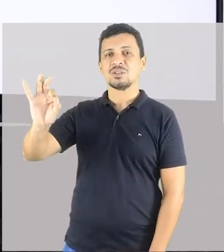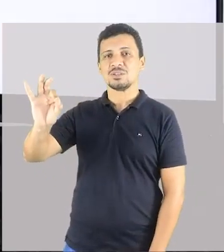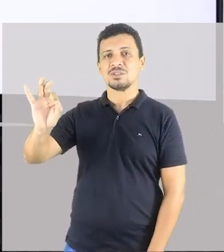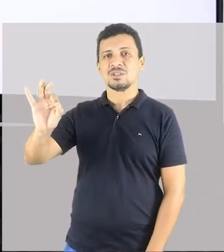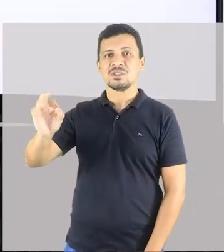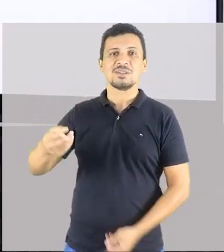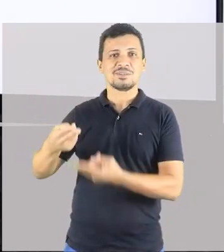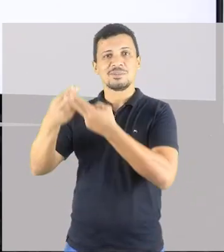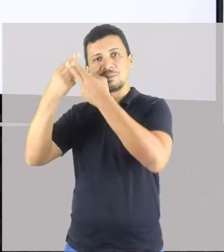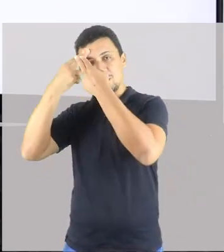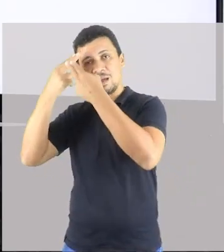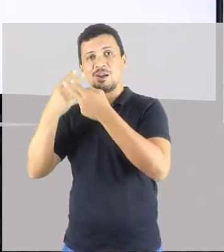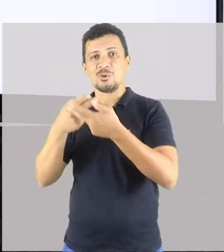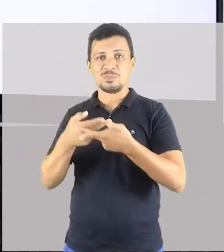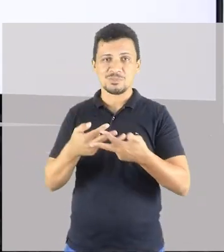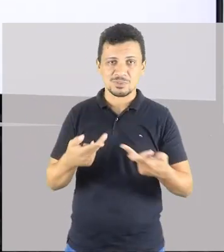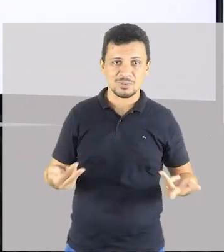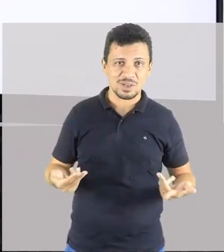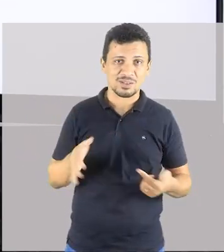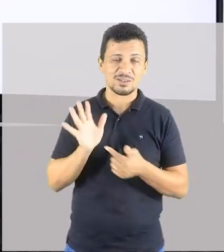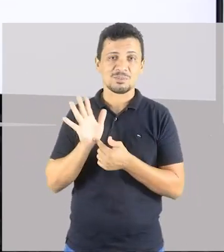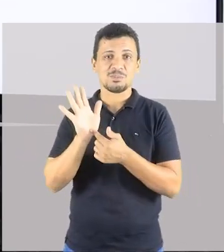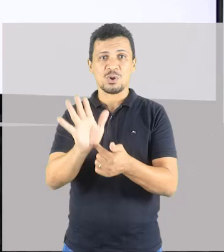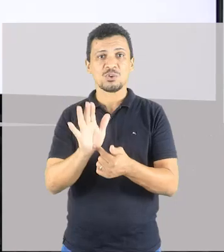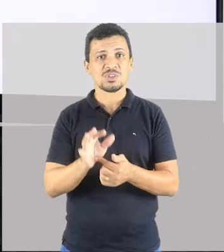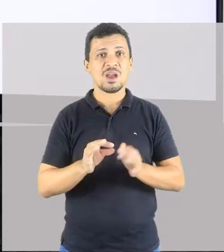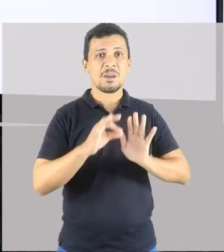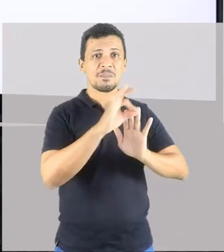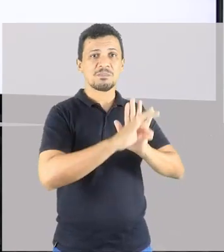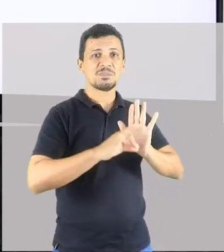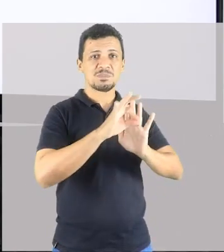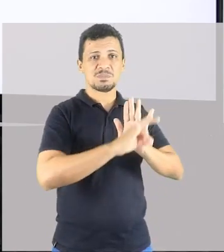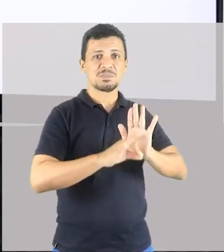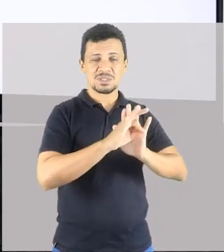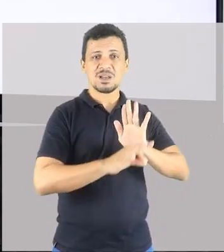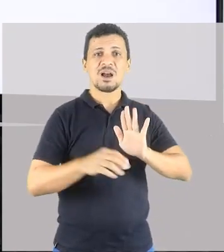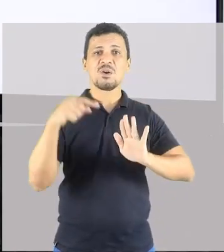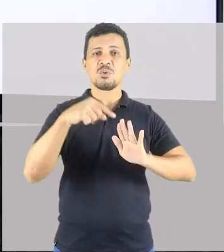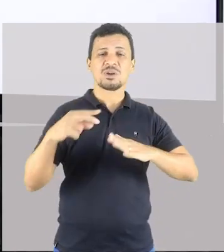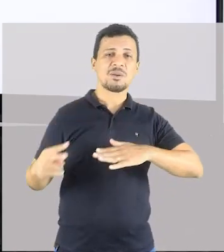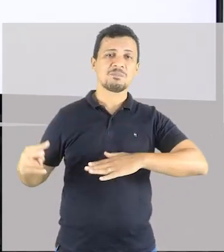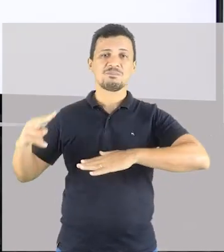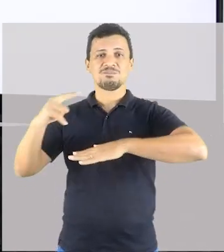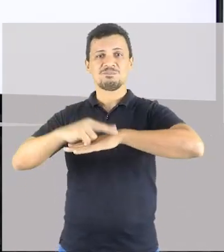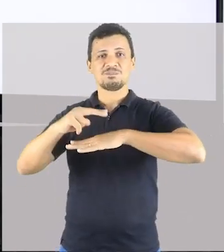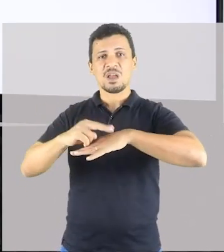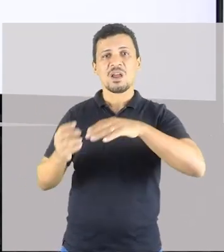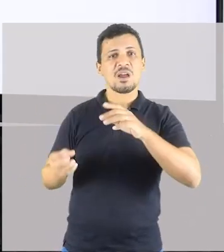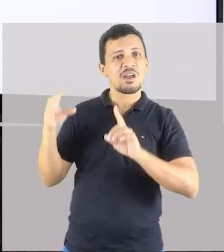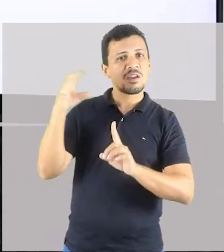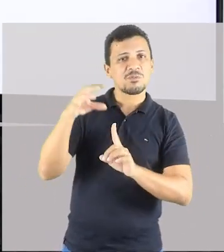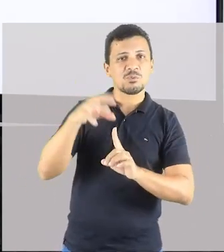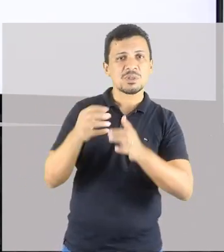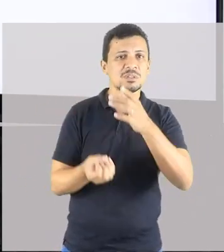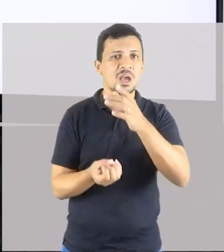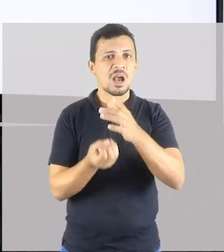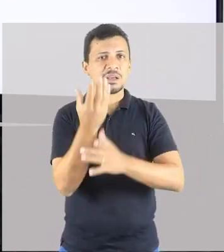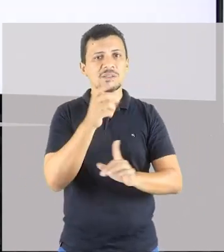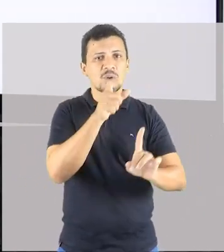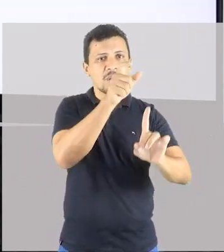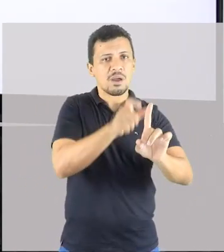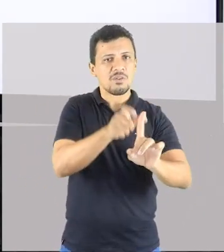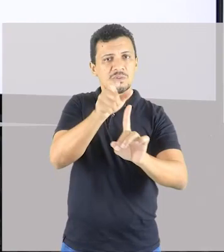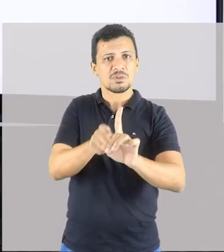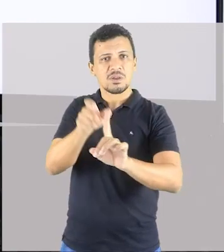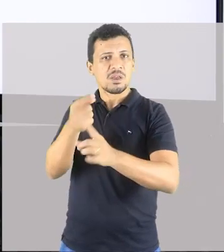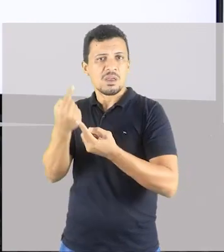e tudo mais, certo? Isso mostra que tem uma influência na criação das personagens, na criação das referências,